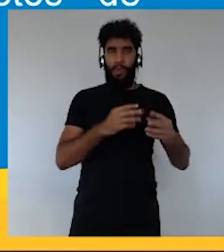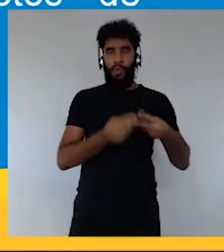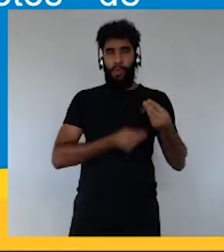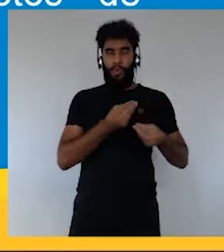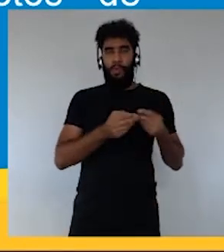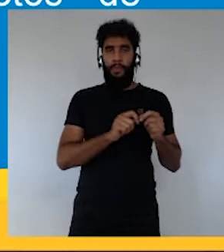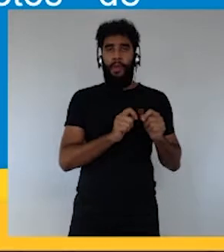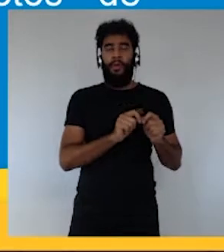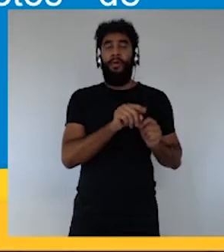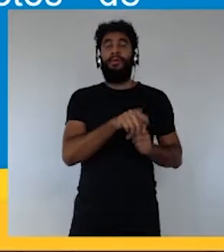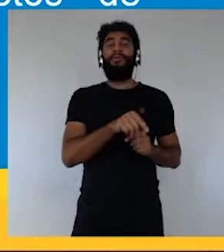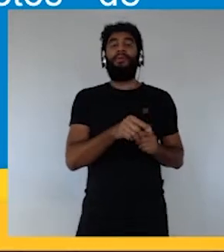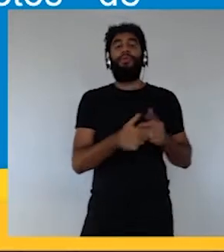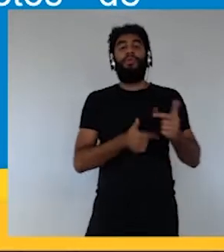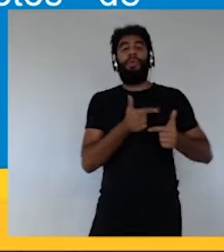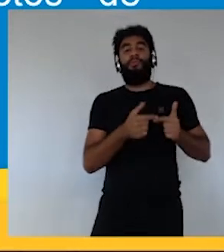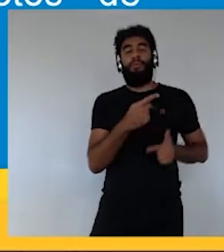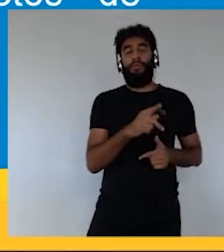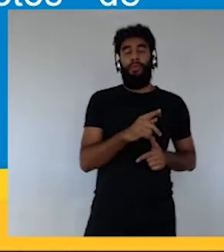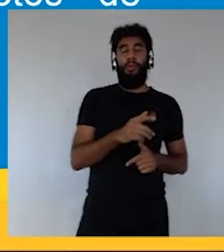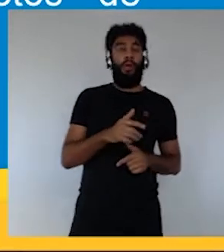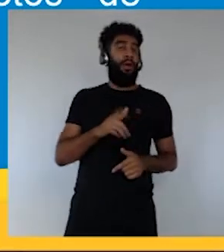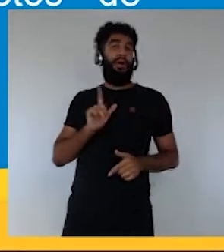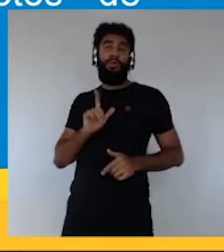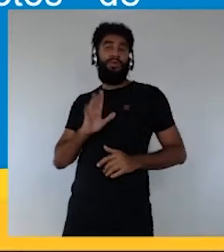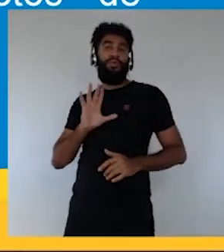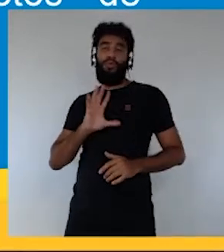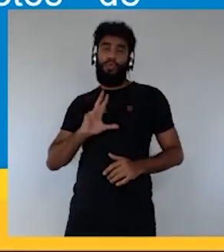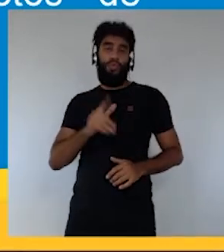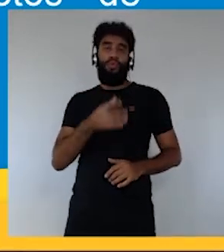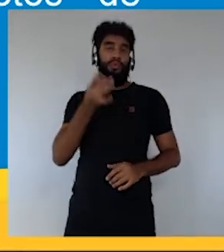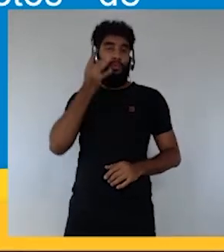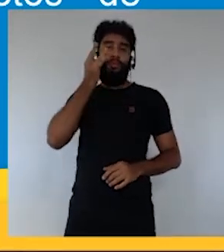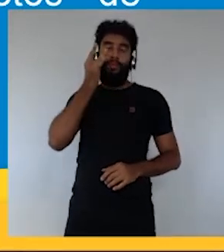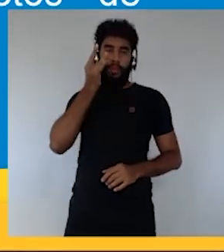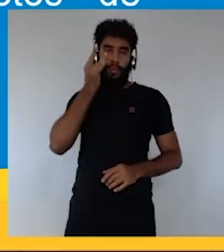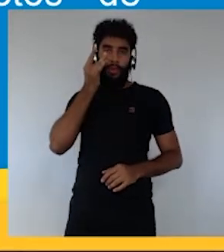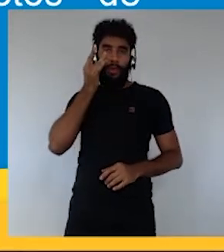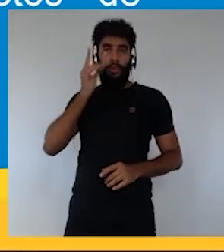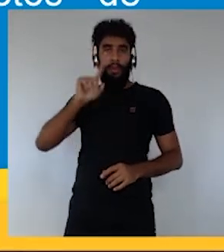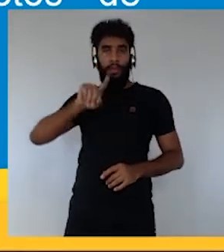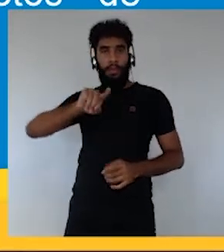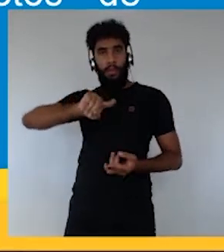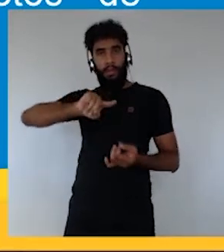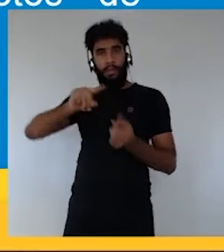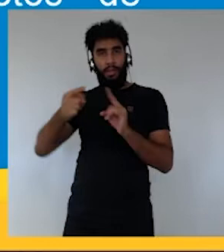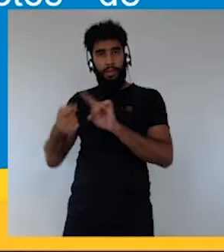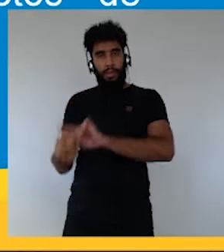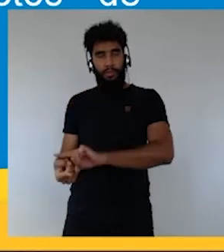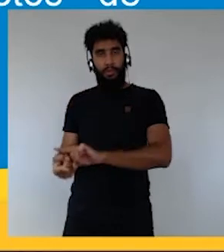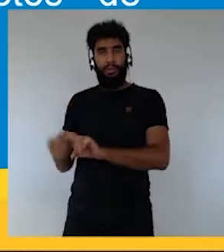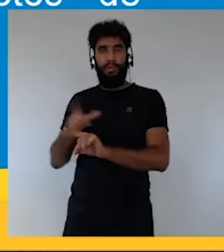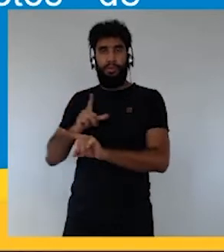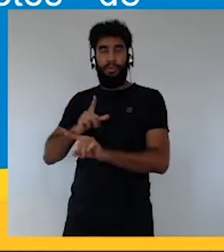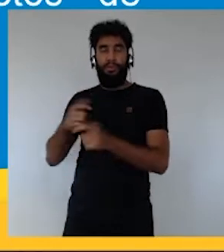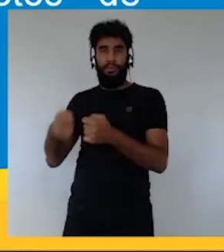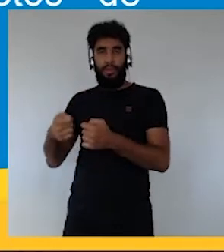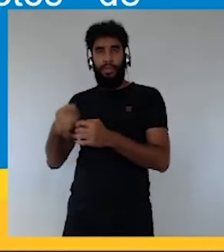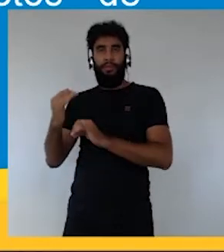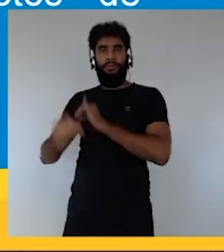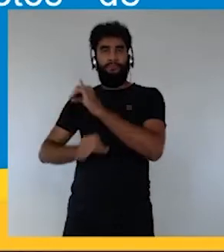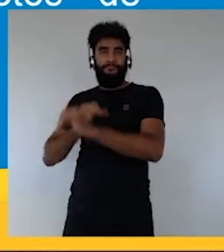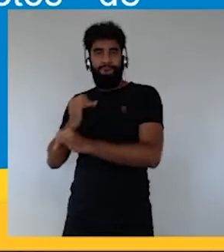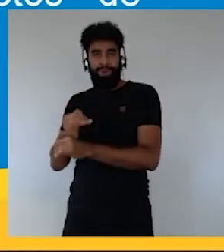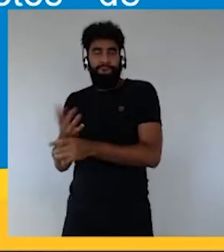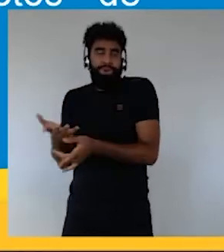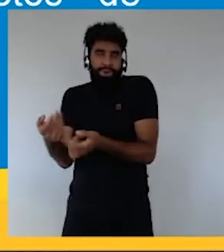procedimentos da Câncer-CBC eram praticamente todos físicos até antes da pandemia, e de uma hora para outra você passou a ter procedimentos que precisavam tramitar